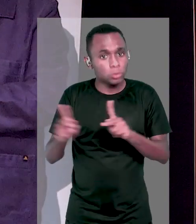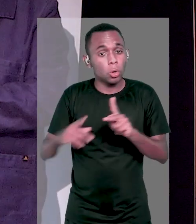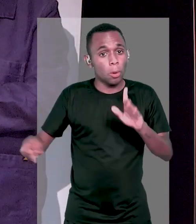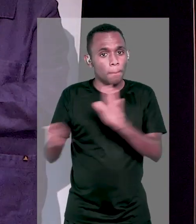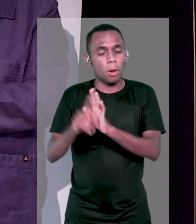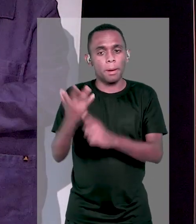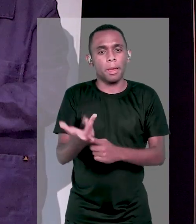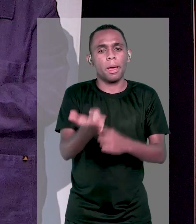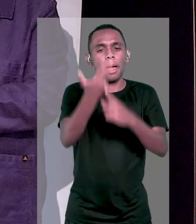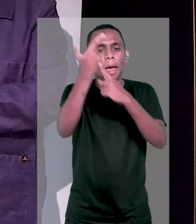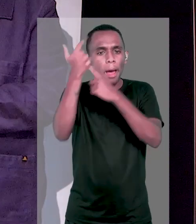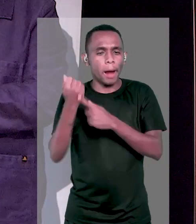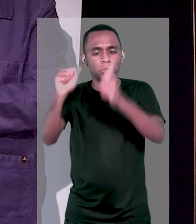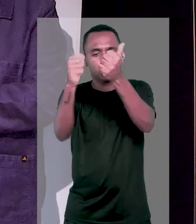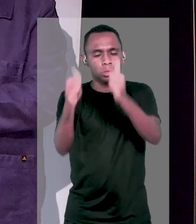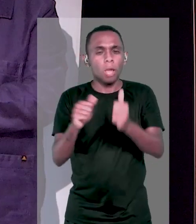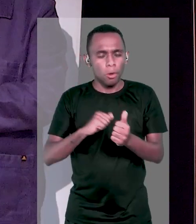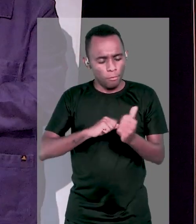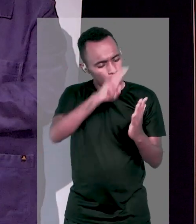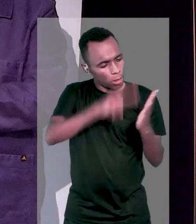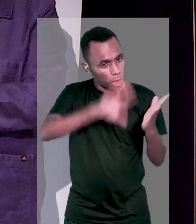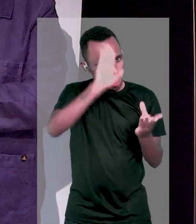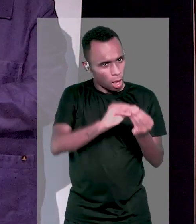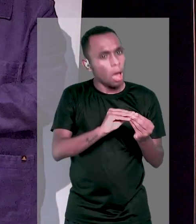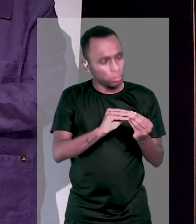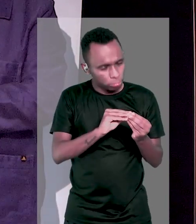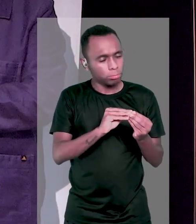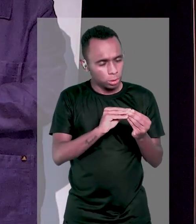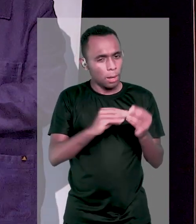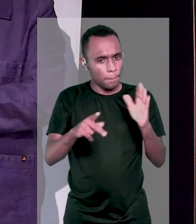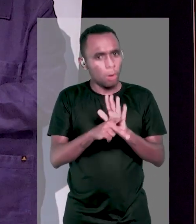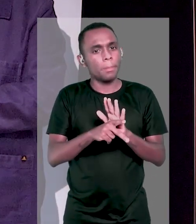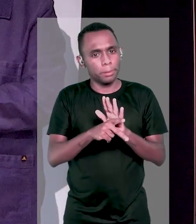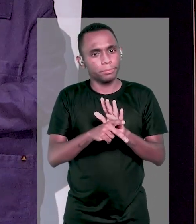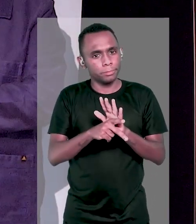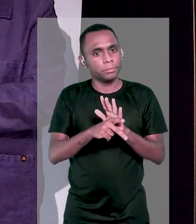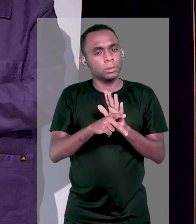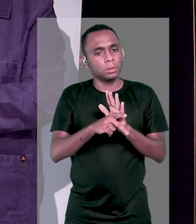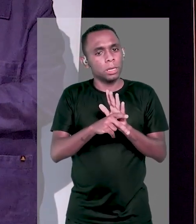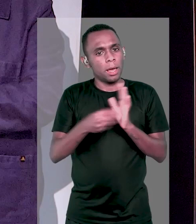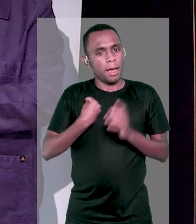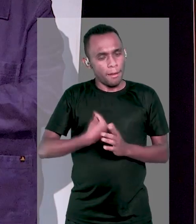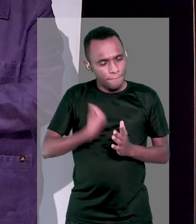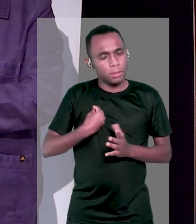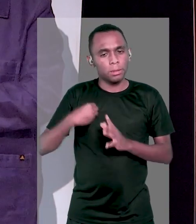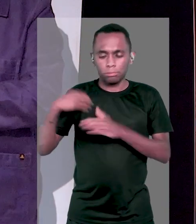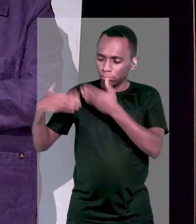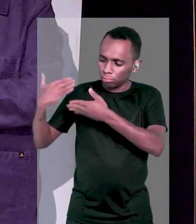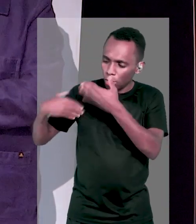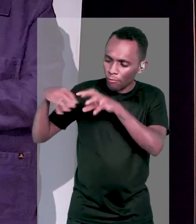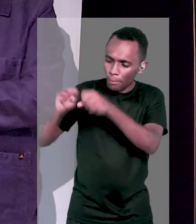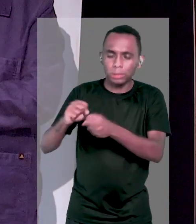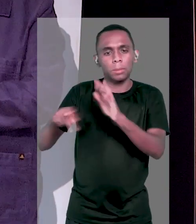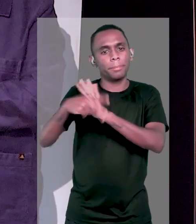olhar, o desejo, o ético, e ele é uma contribuição admirável para esse trabalho que a gente fez. Quer dizer, a